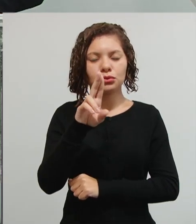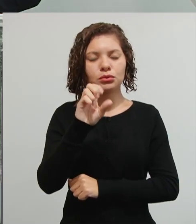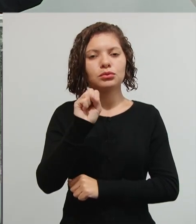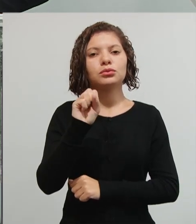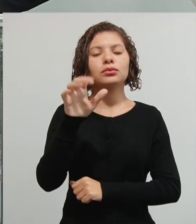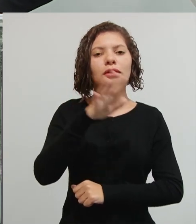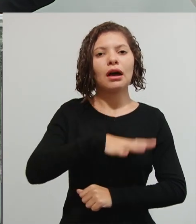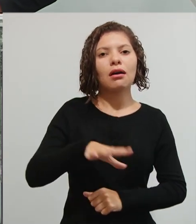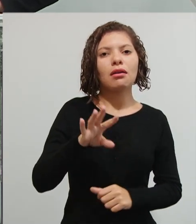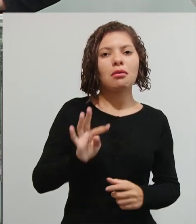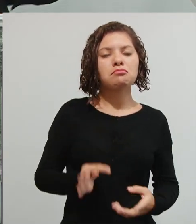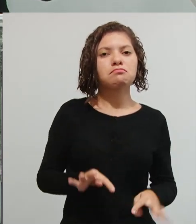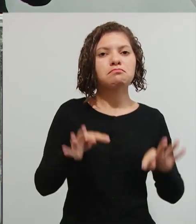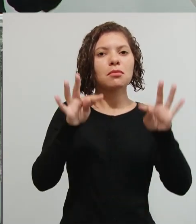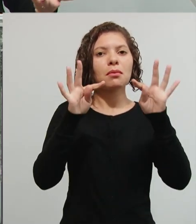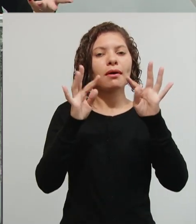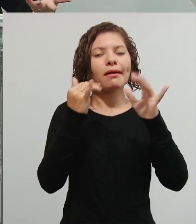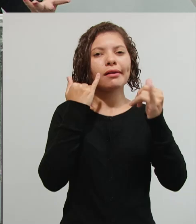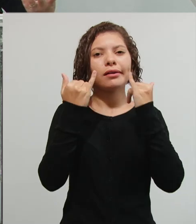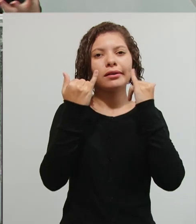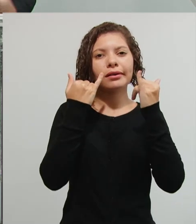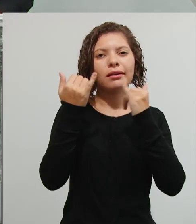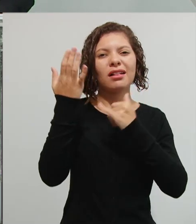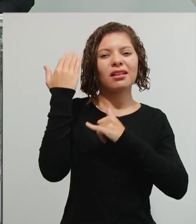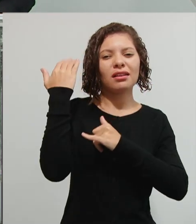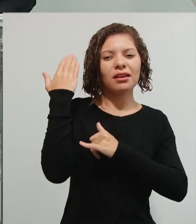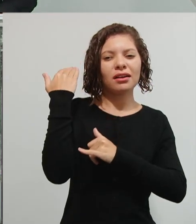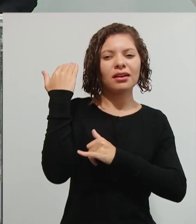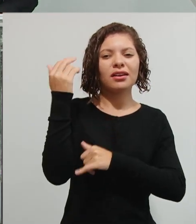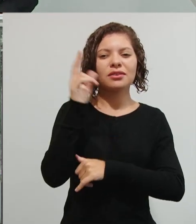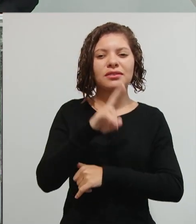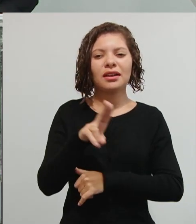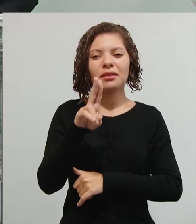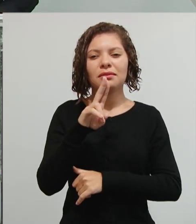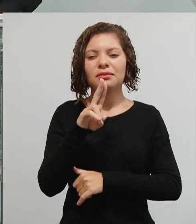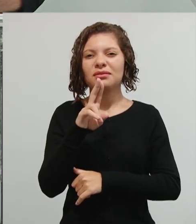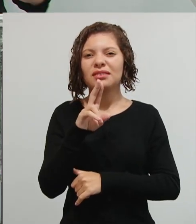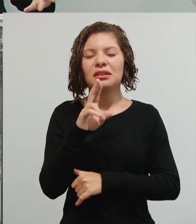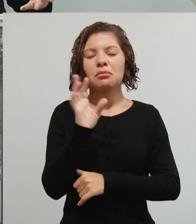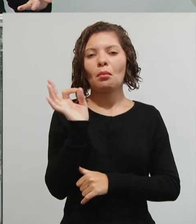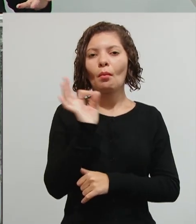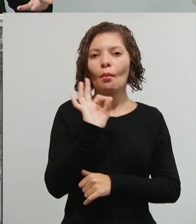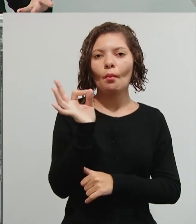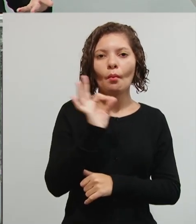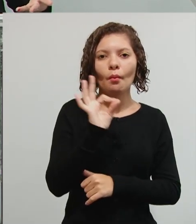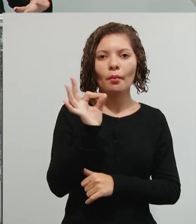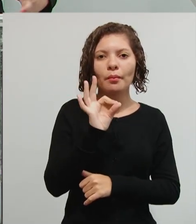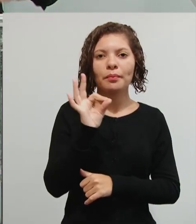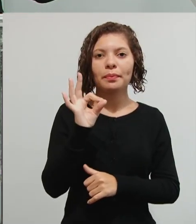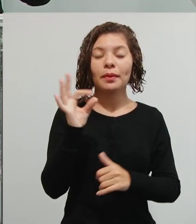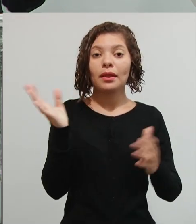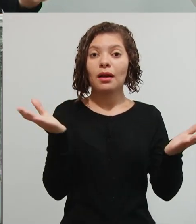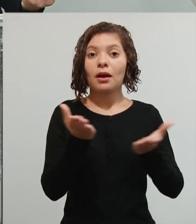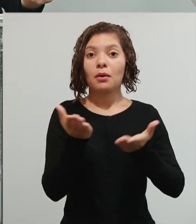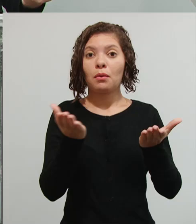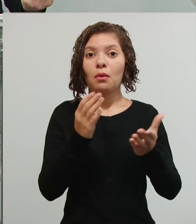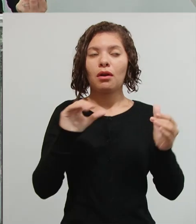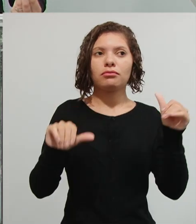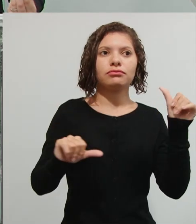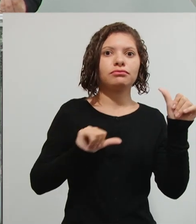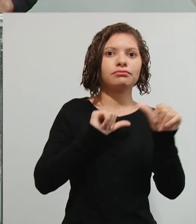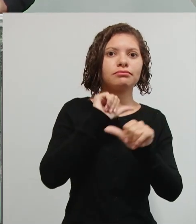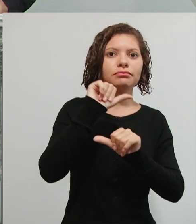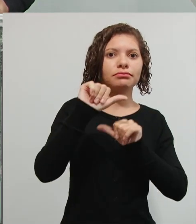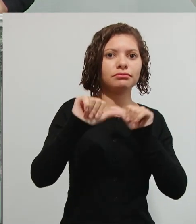no passado não eram cursos tão requisitados, mas à medida que a gente passa a ter alguns incentivos explícitos na economia, como bons